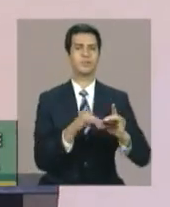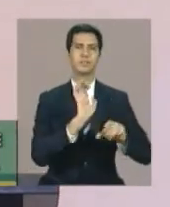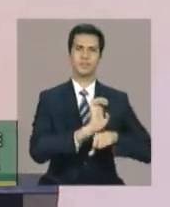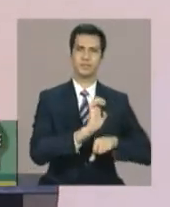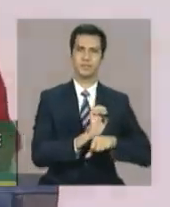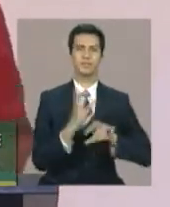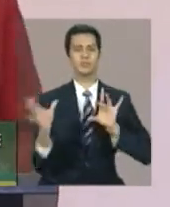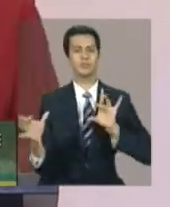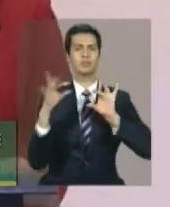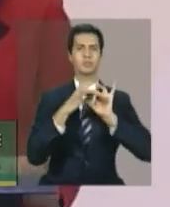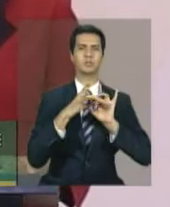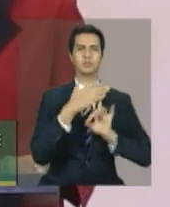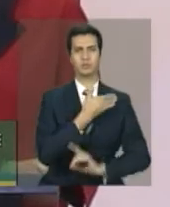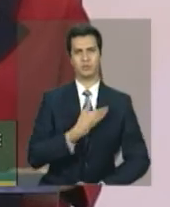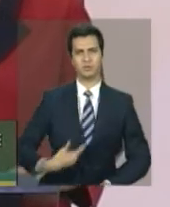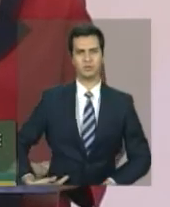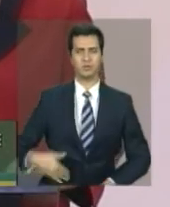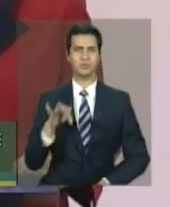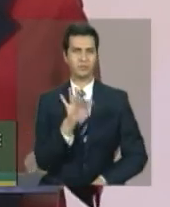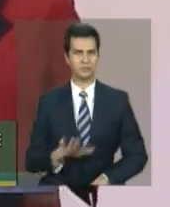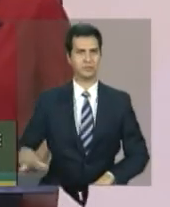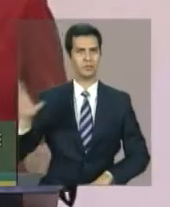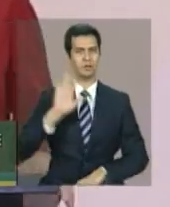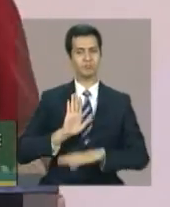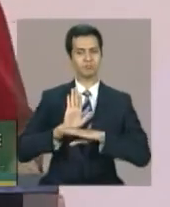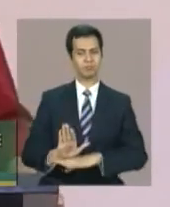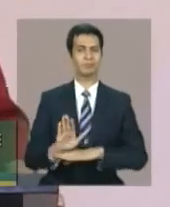área. Uma das grandes